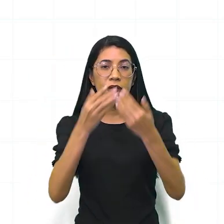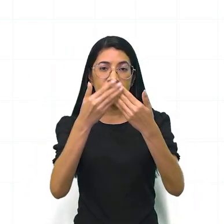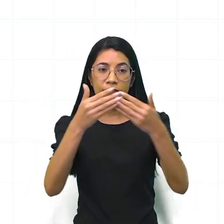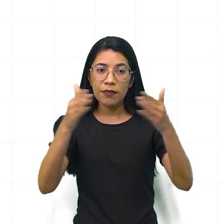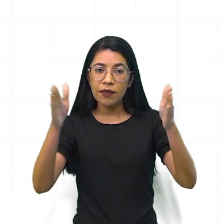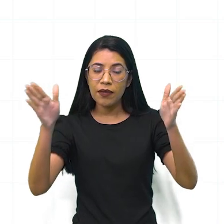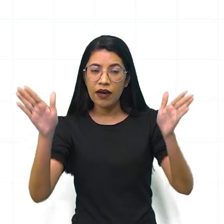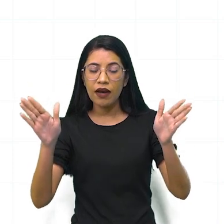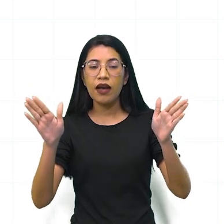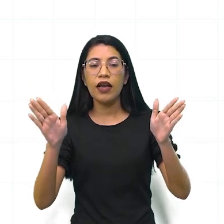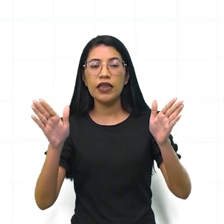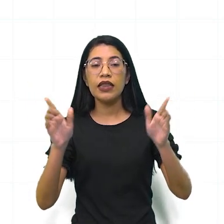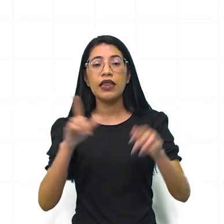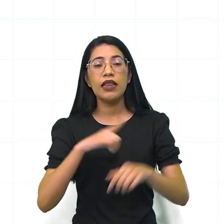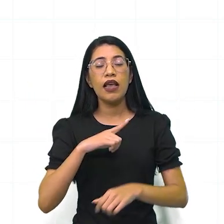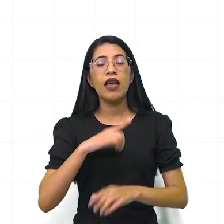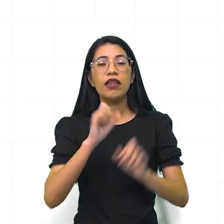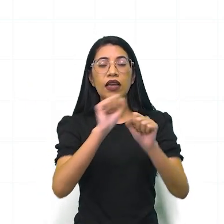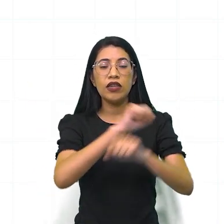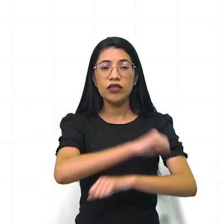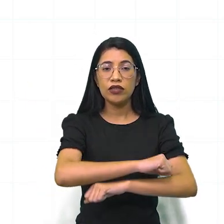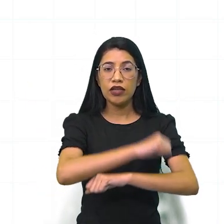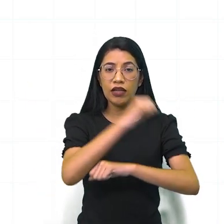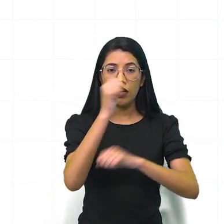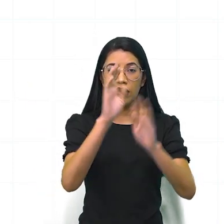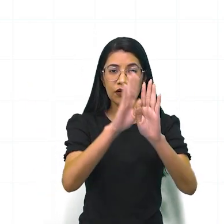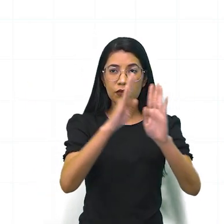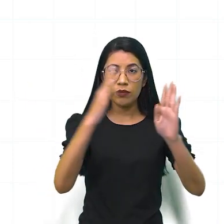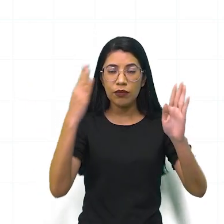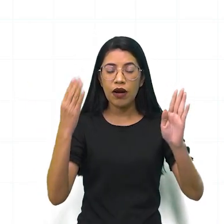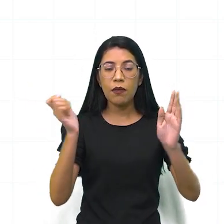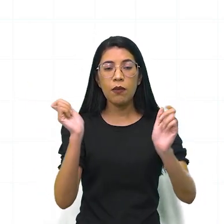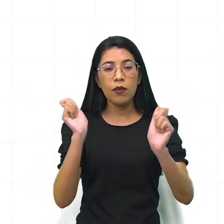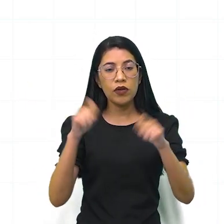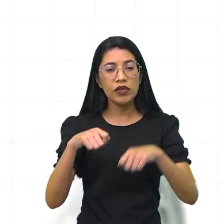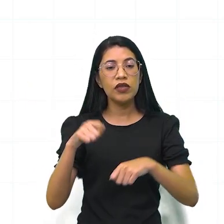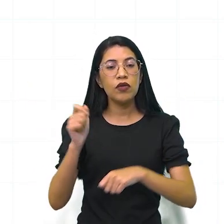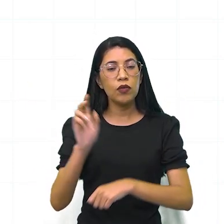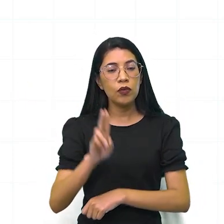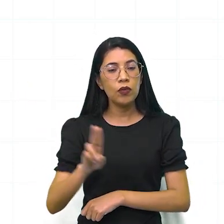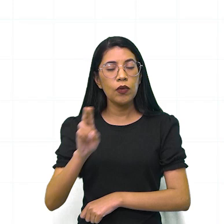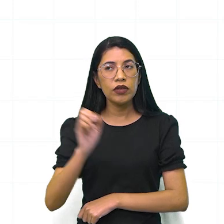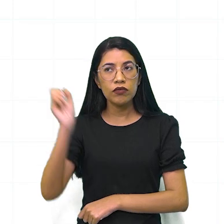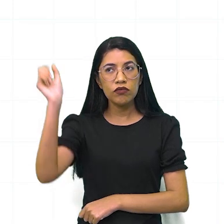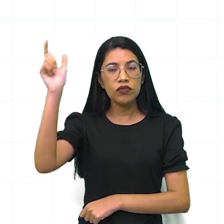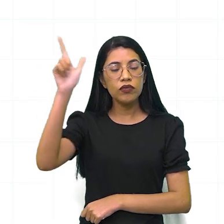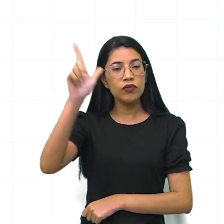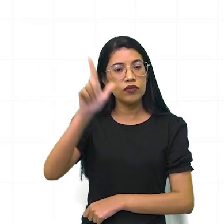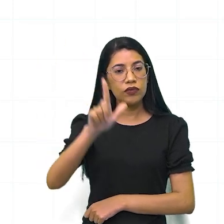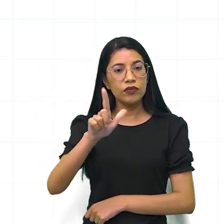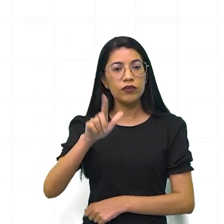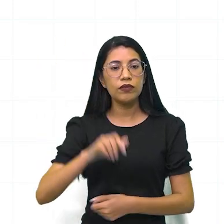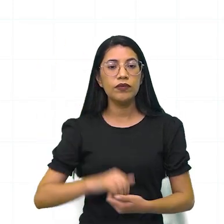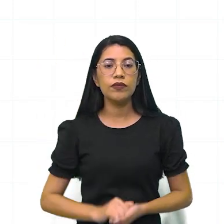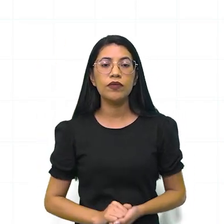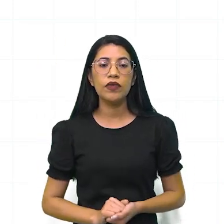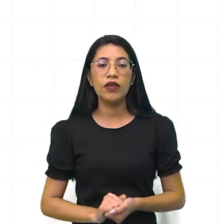tem grandes janelas para aproveitar a luz natural. Os serviços que